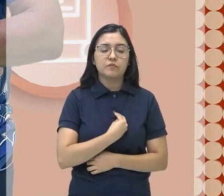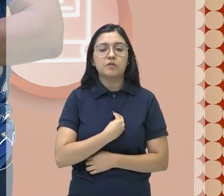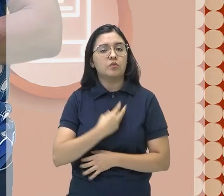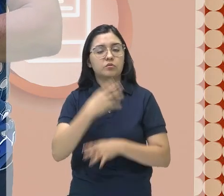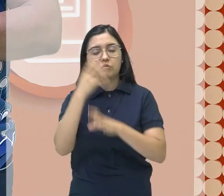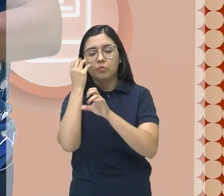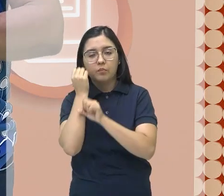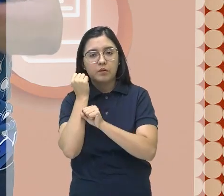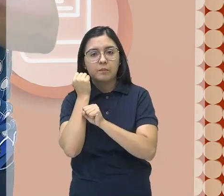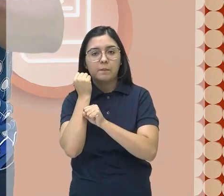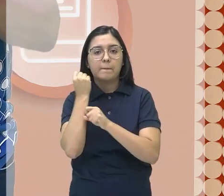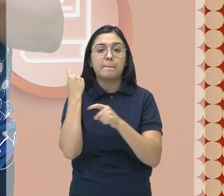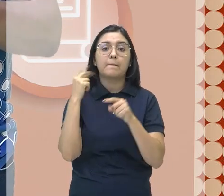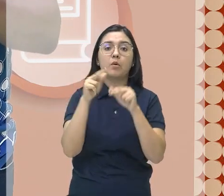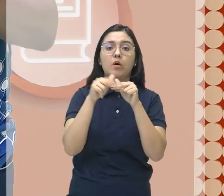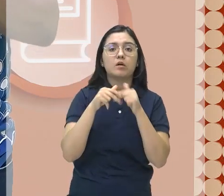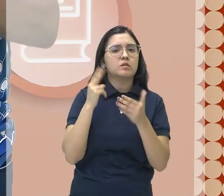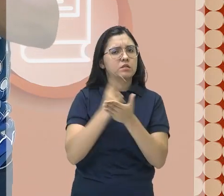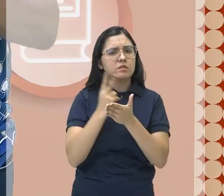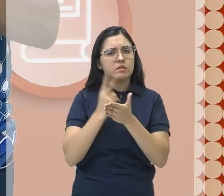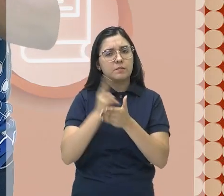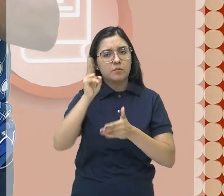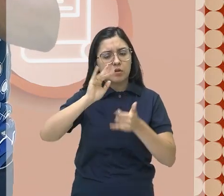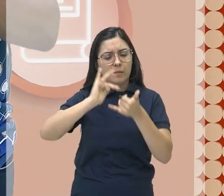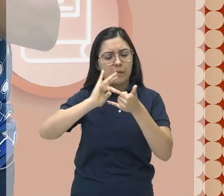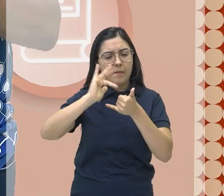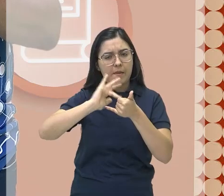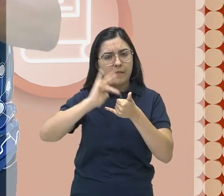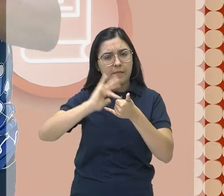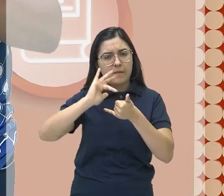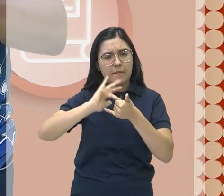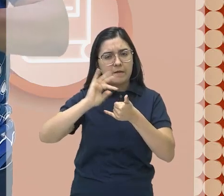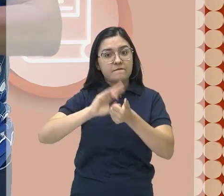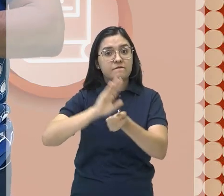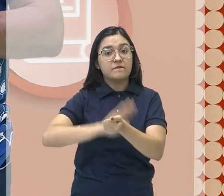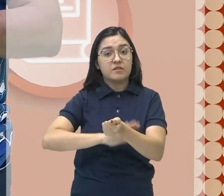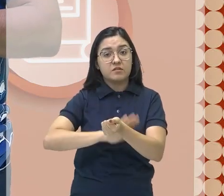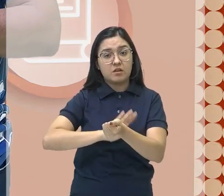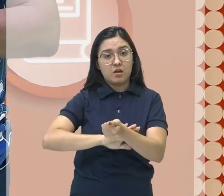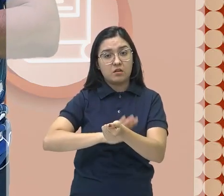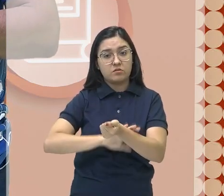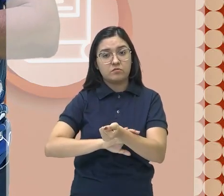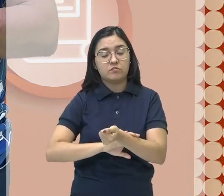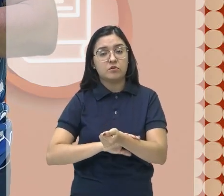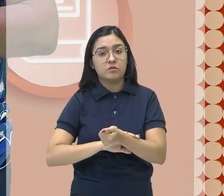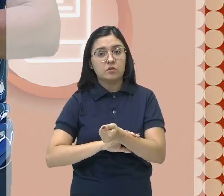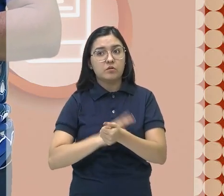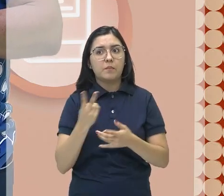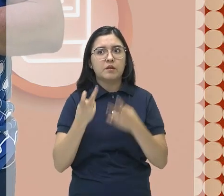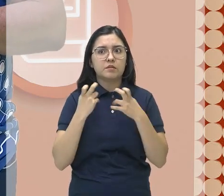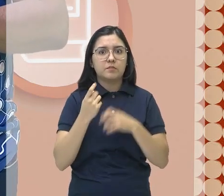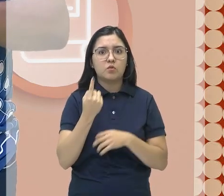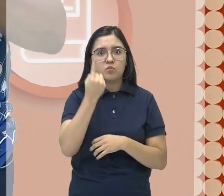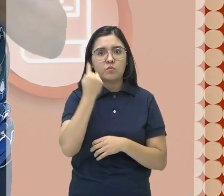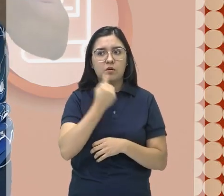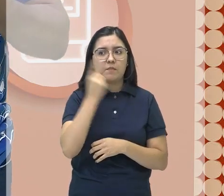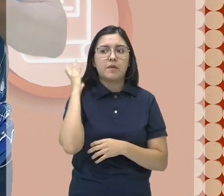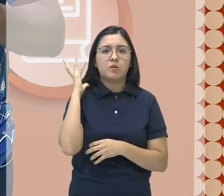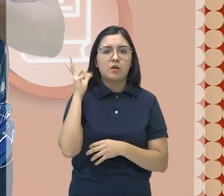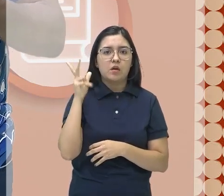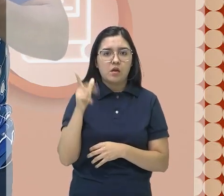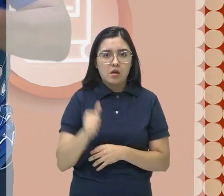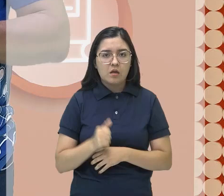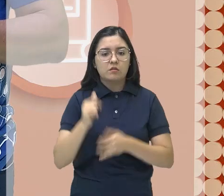sono por estarem conectados. Fico ali, né, quando pensa que não, né? Já é 1h, 2h da manhã, já não tem